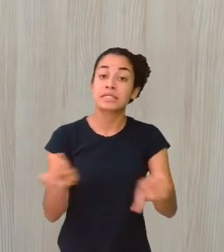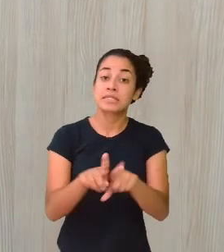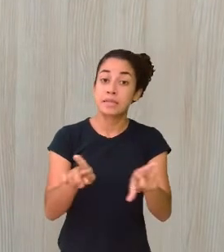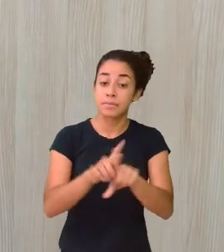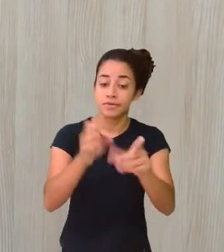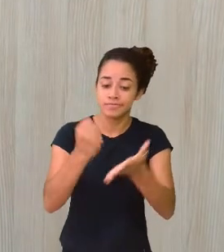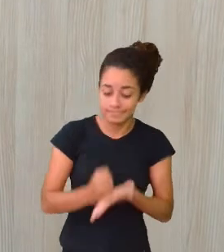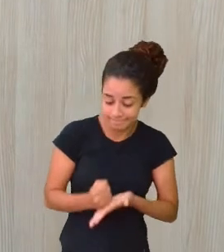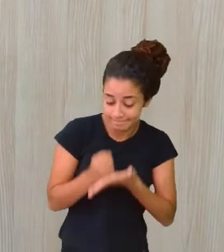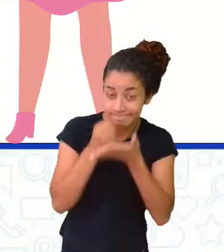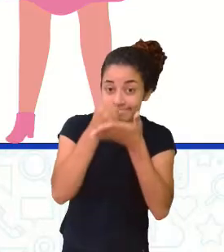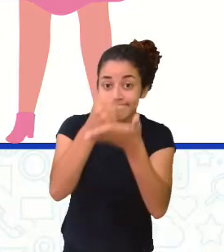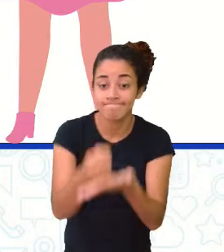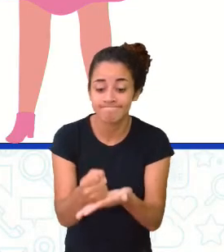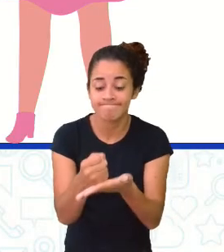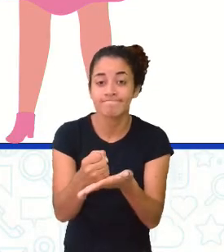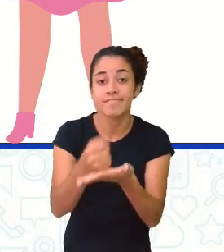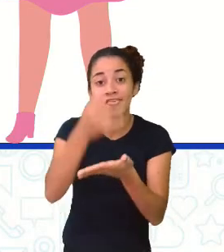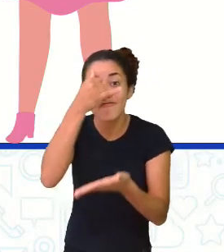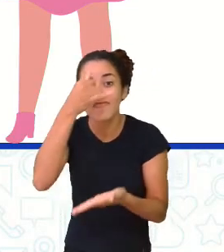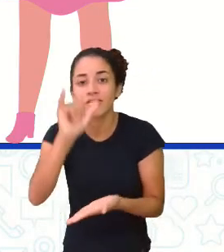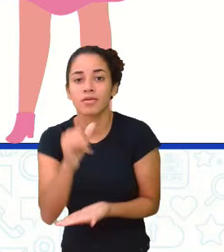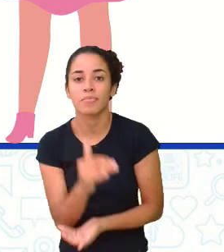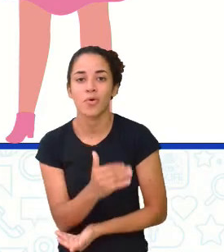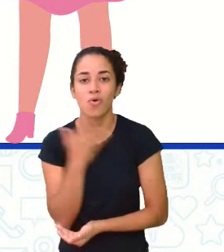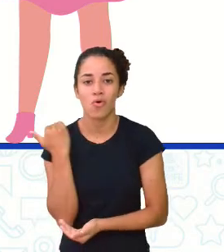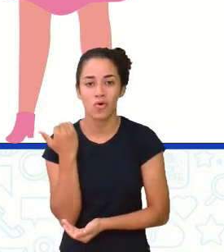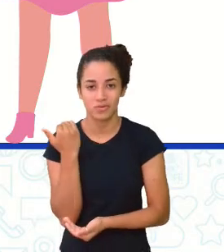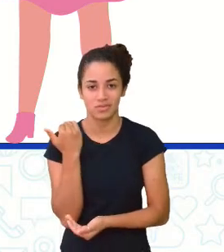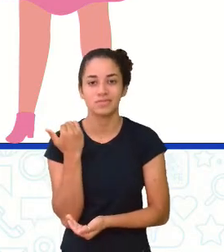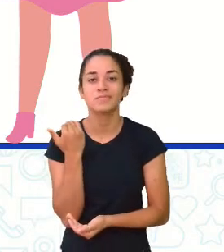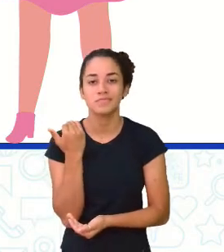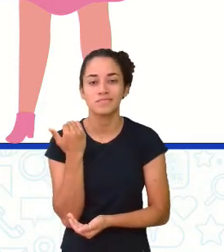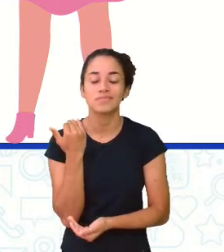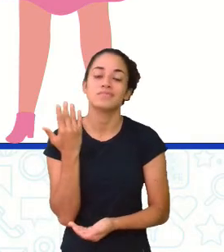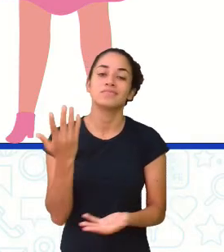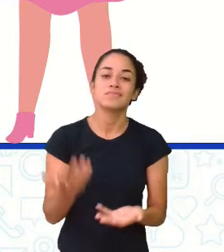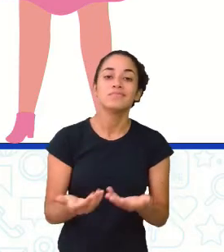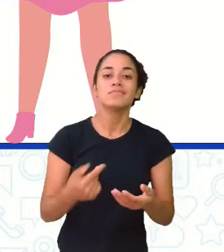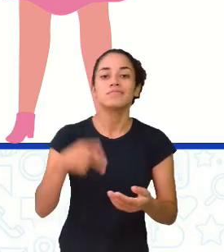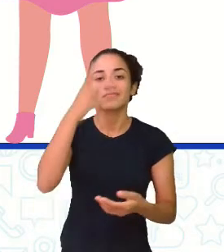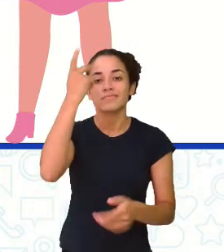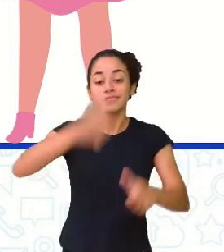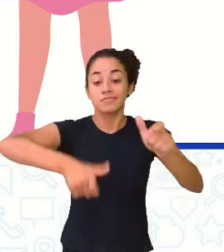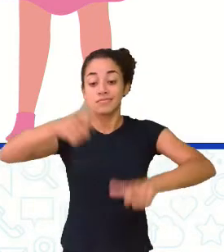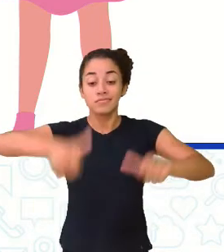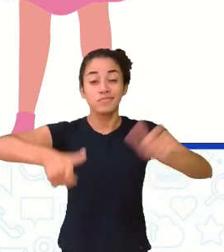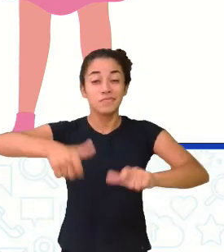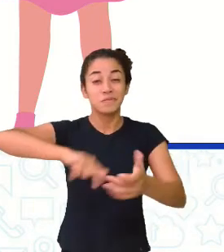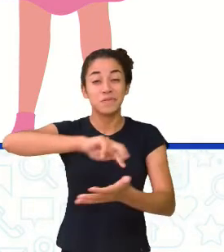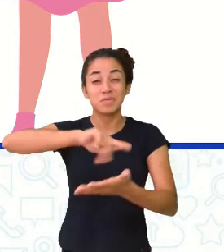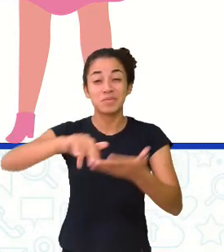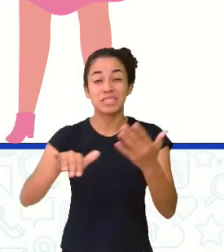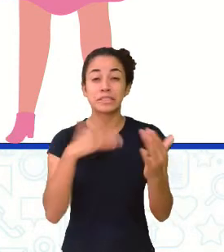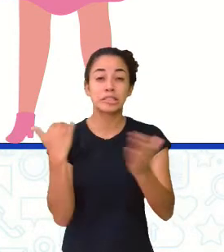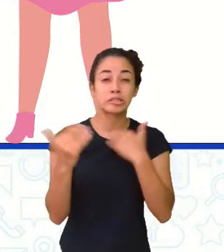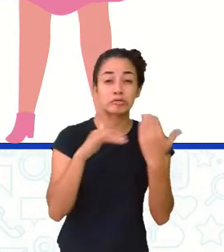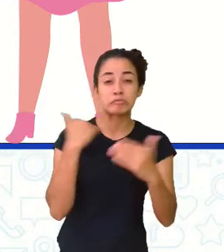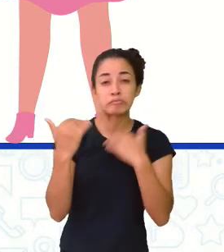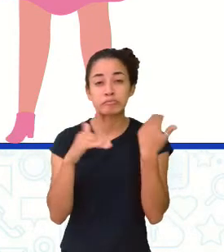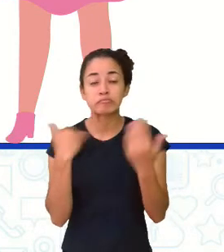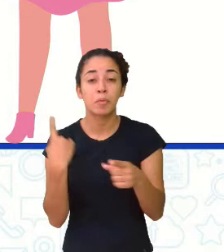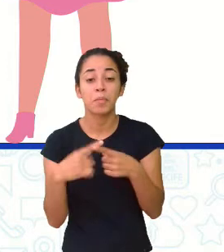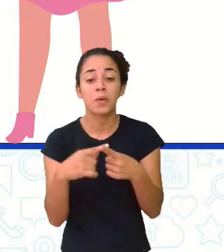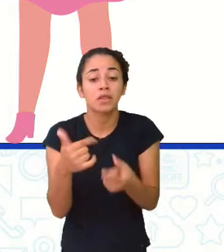contribuir também, erradicar a questão da mortalidade, não é? A questão de muitas pessoas, muitas mulheres morrem por não ter